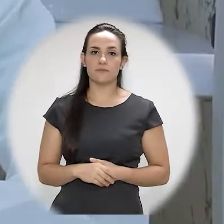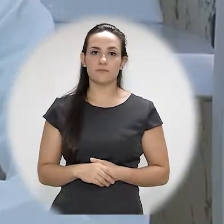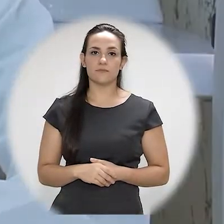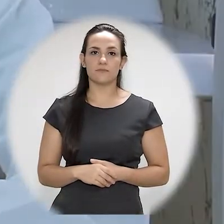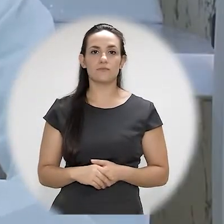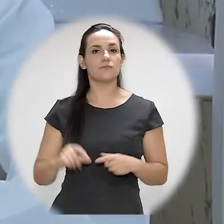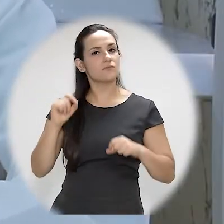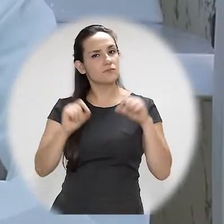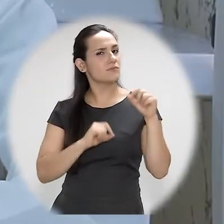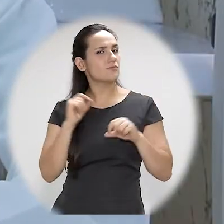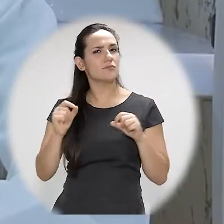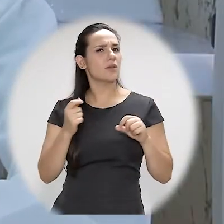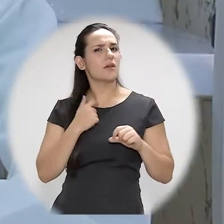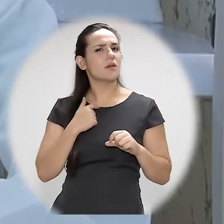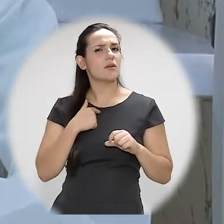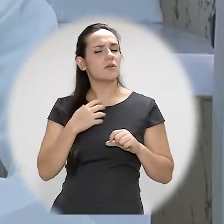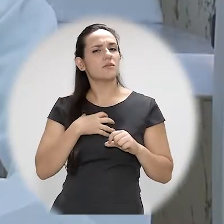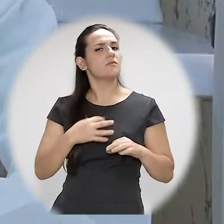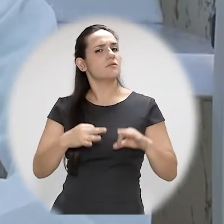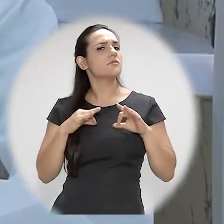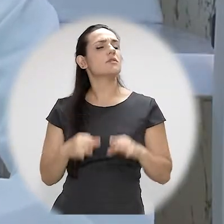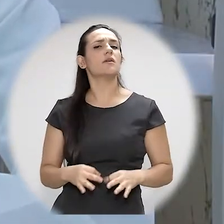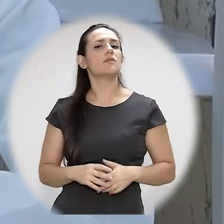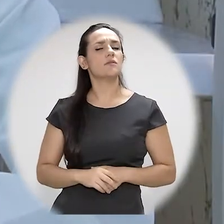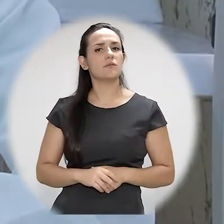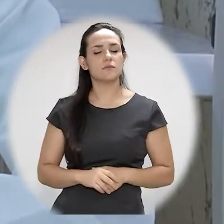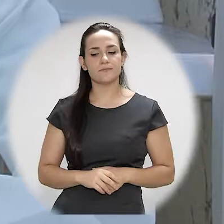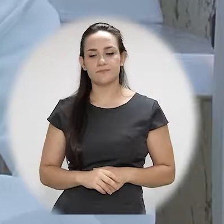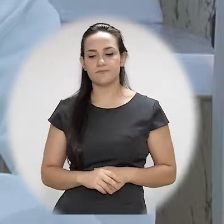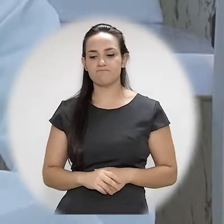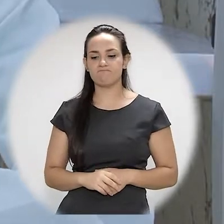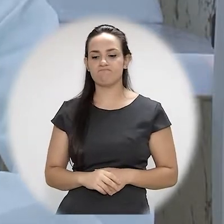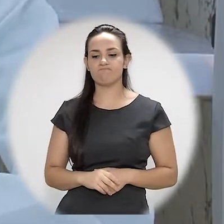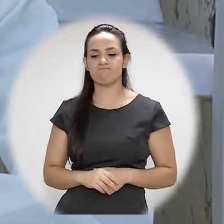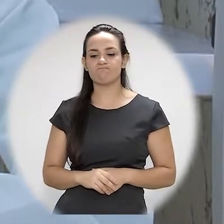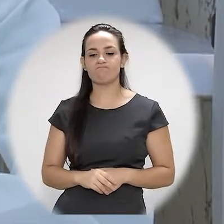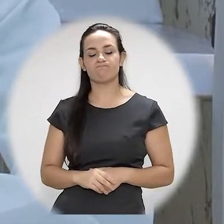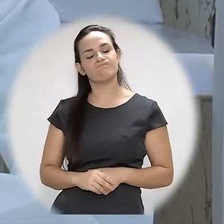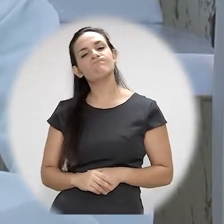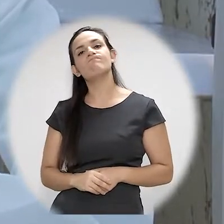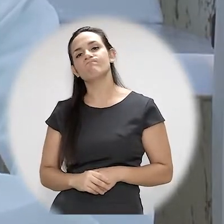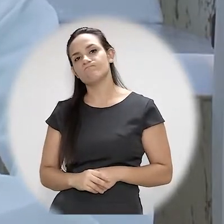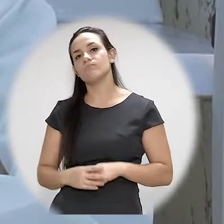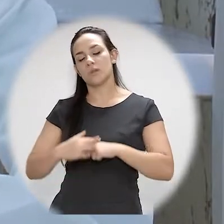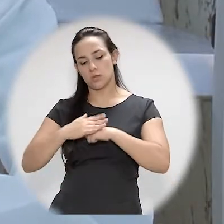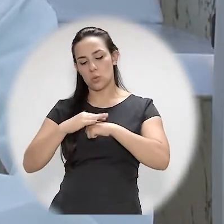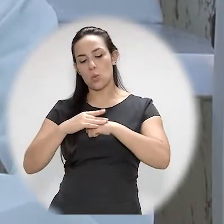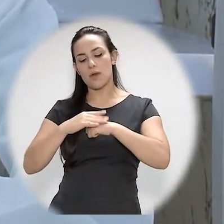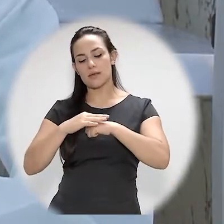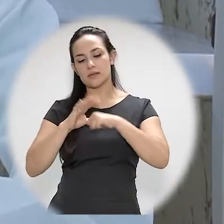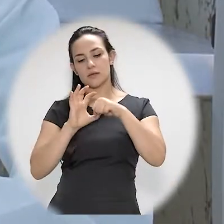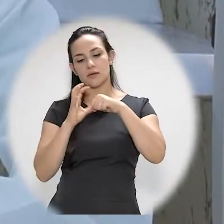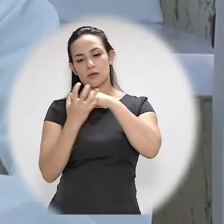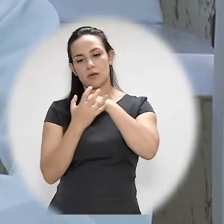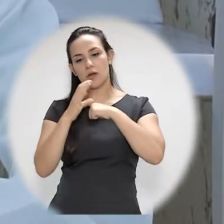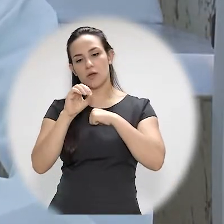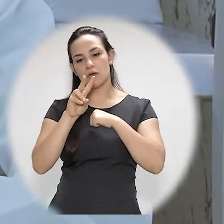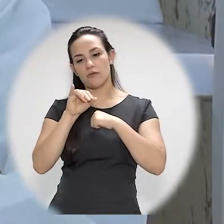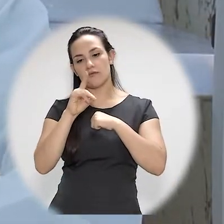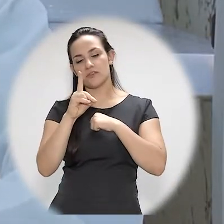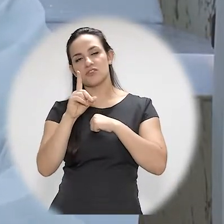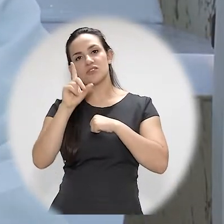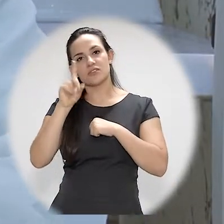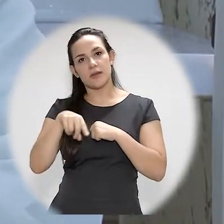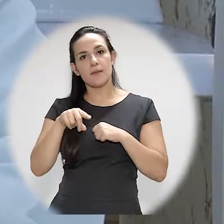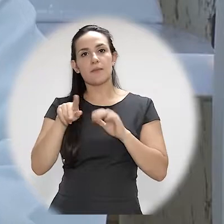A conclusão que eu cheguei à conclusão que a doença, a Covid-19, é a doença